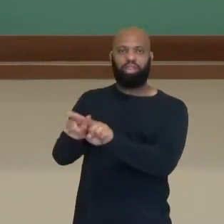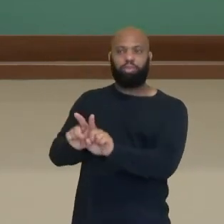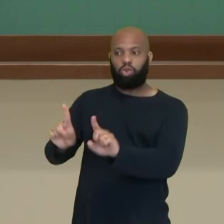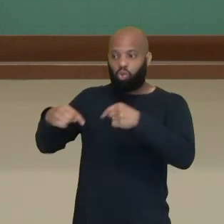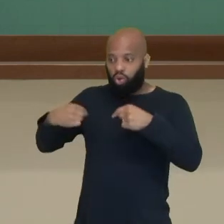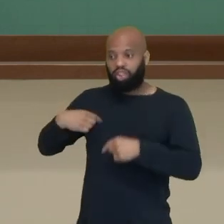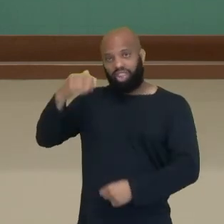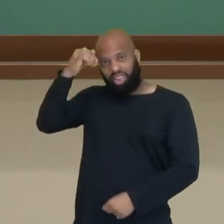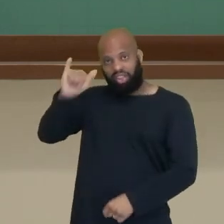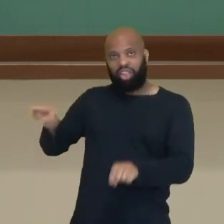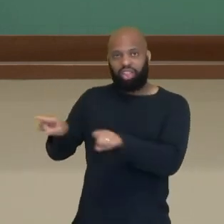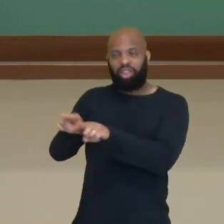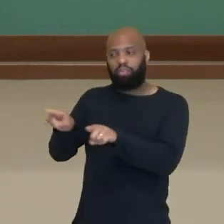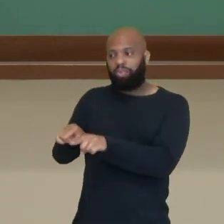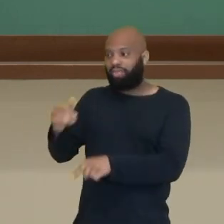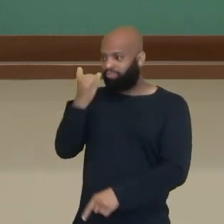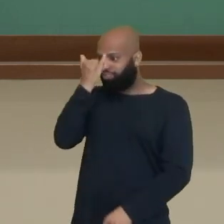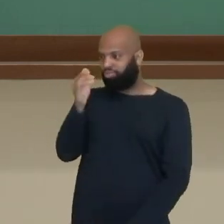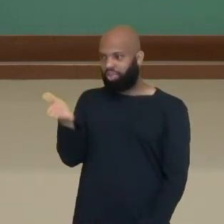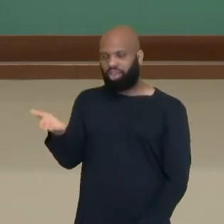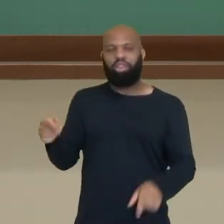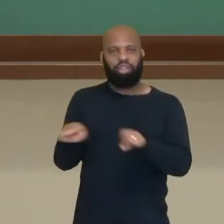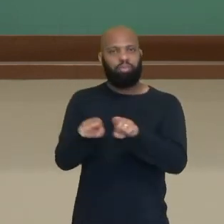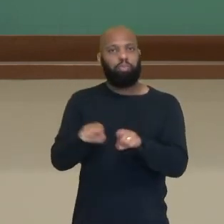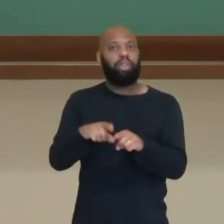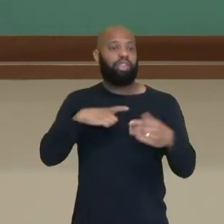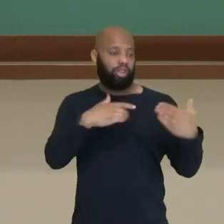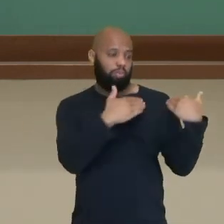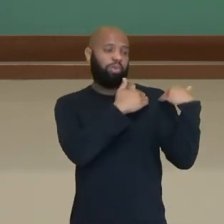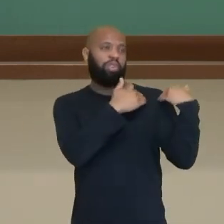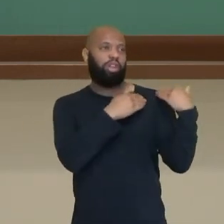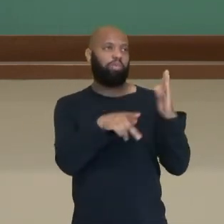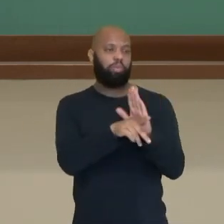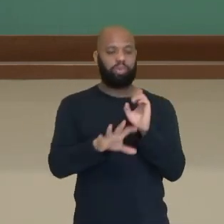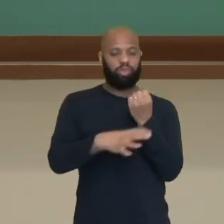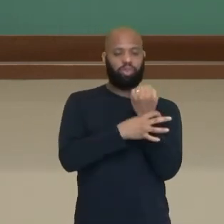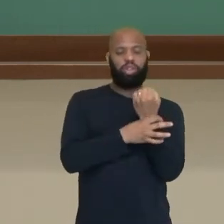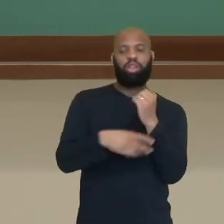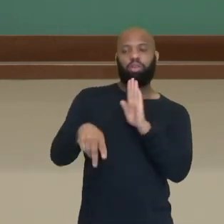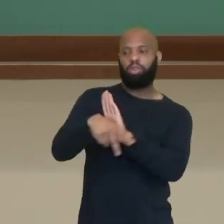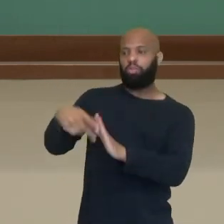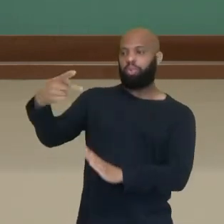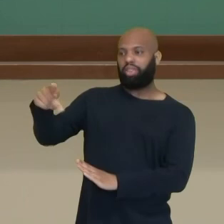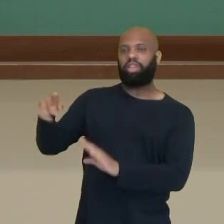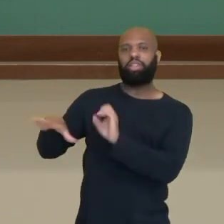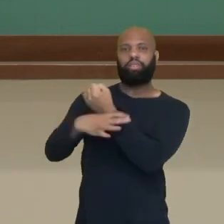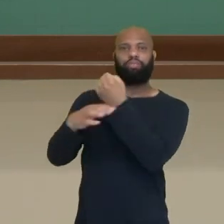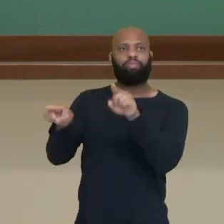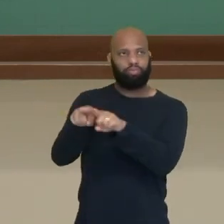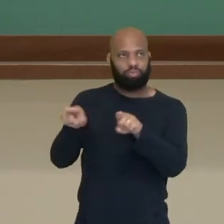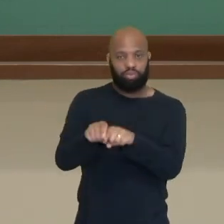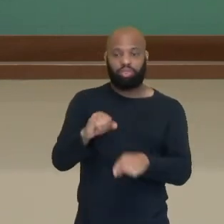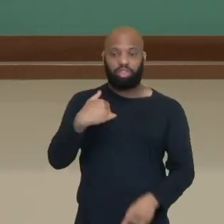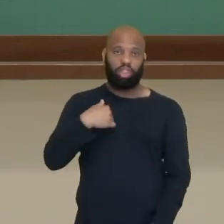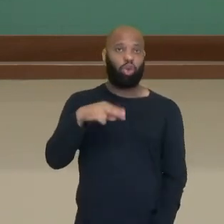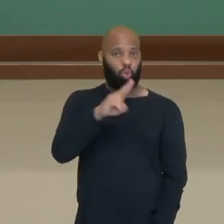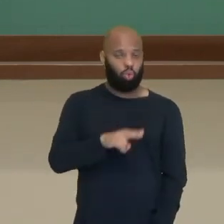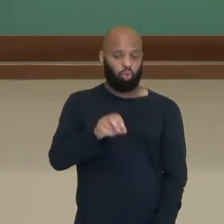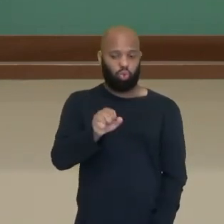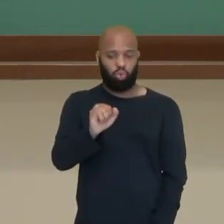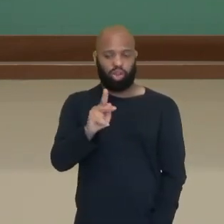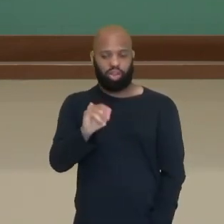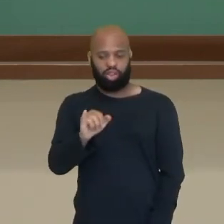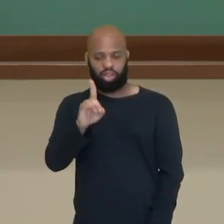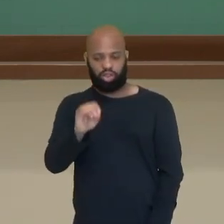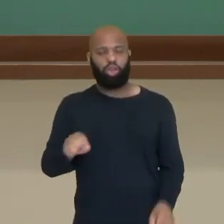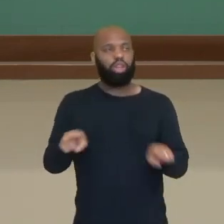oponente, para que eu não machuque ele. A responsabilidade pela minha segurança e pela dele é minha quando eu trabalho com Aikido, e a